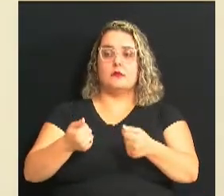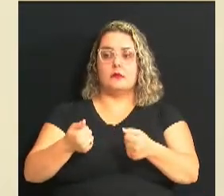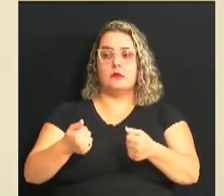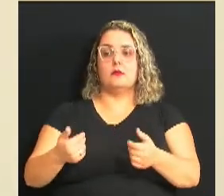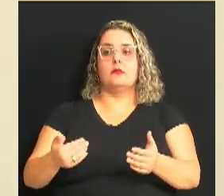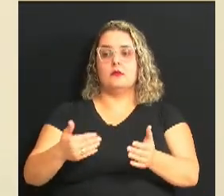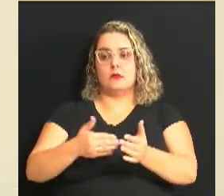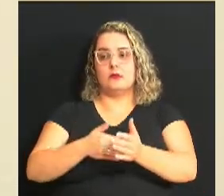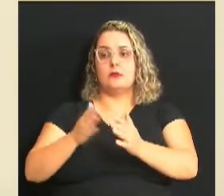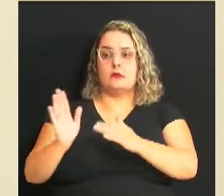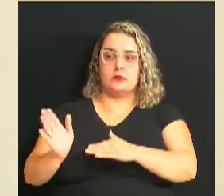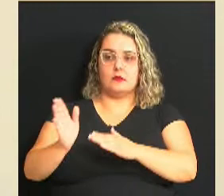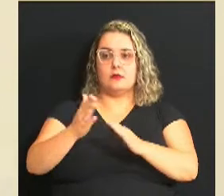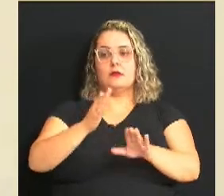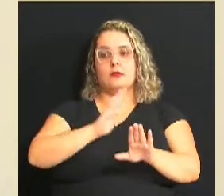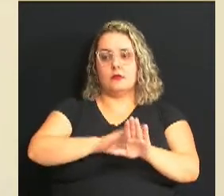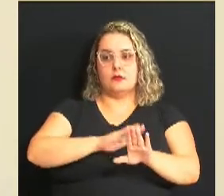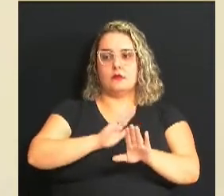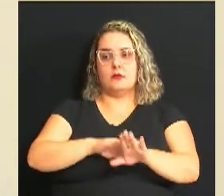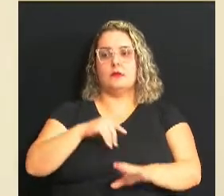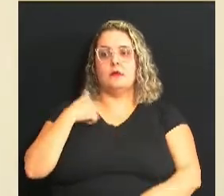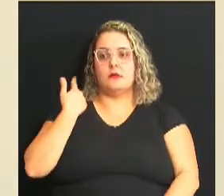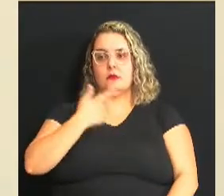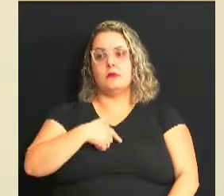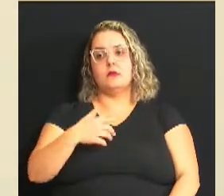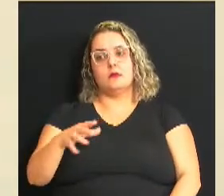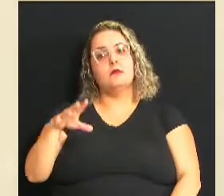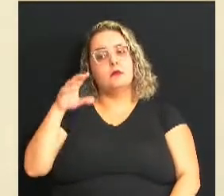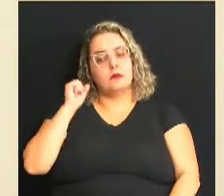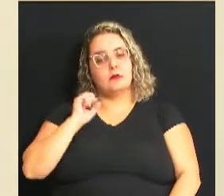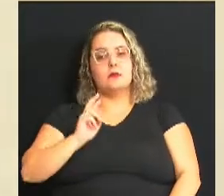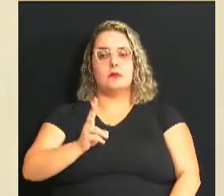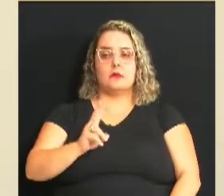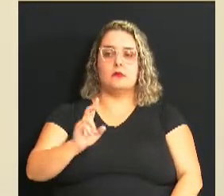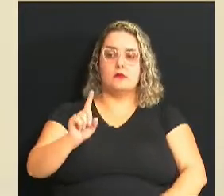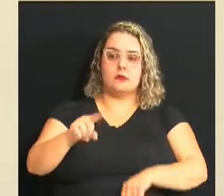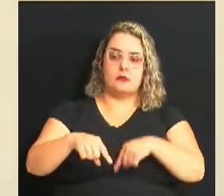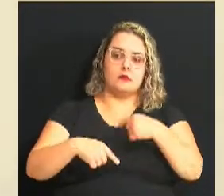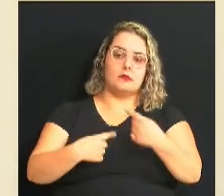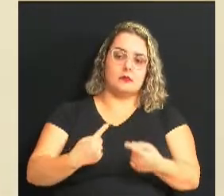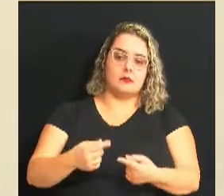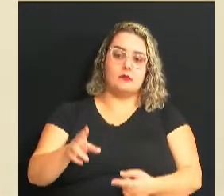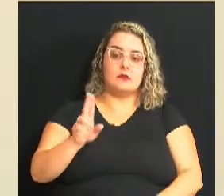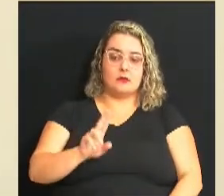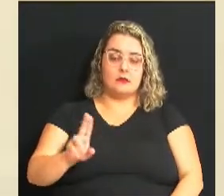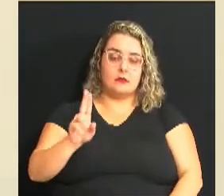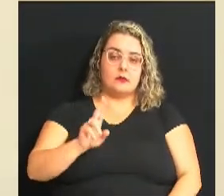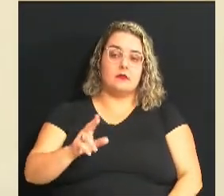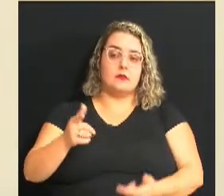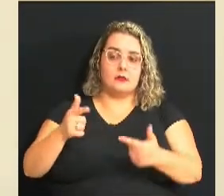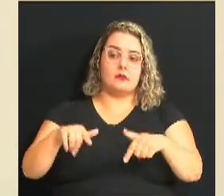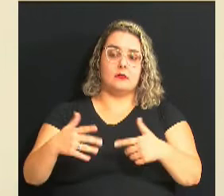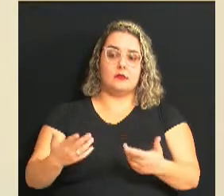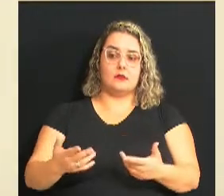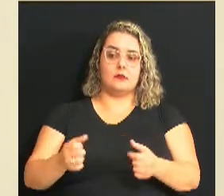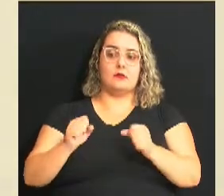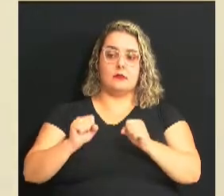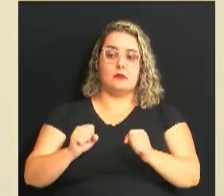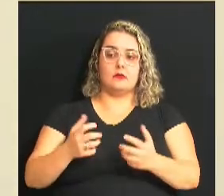nortear algumas ações nossas e ouvir sempre o outro lado, né, de quem usa o espaço, e que a gente possa